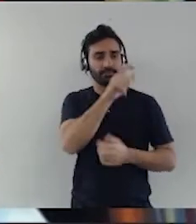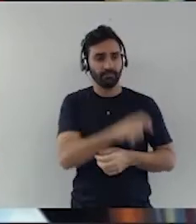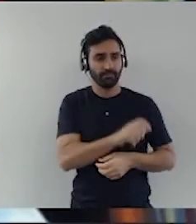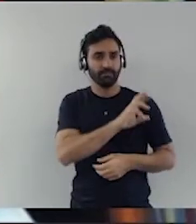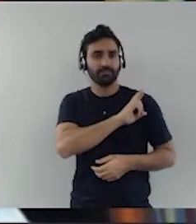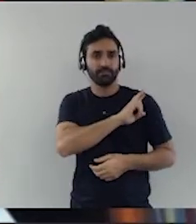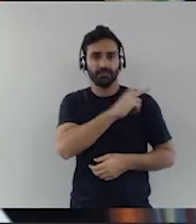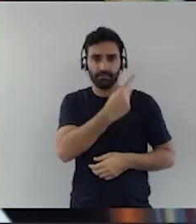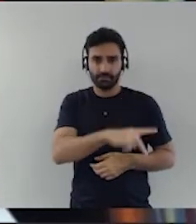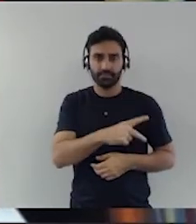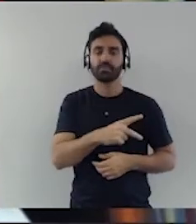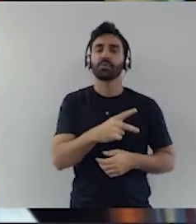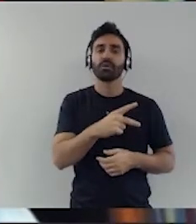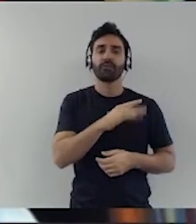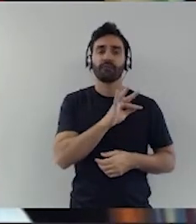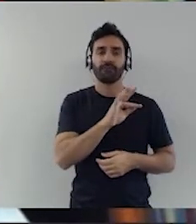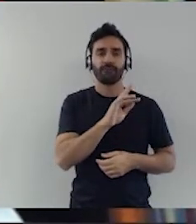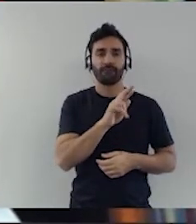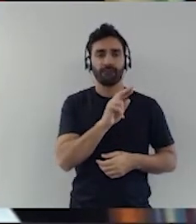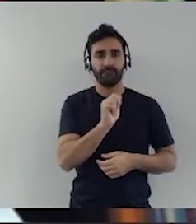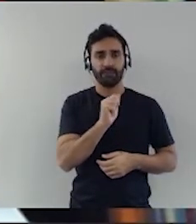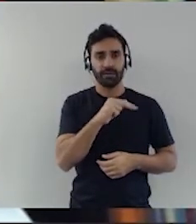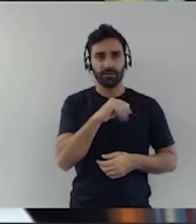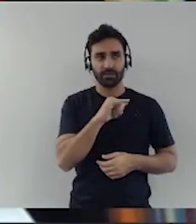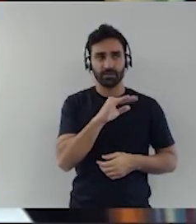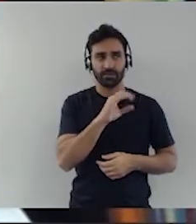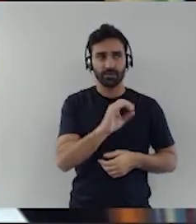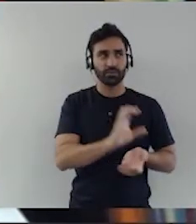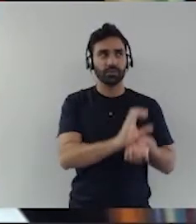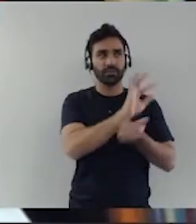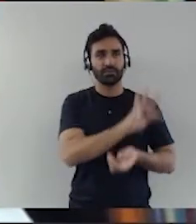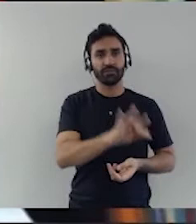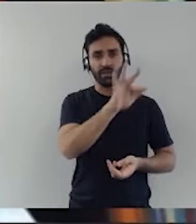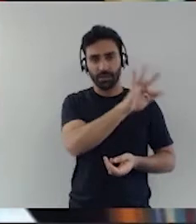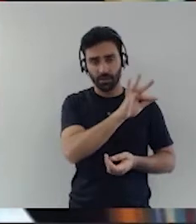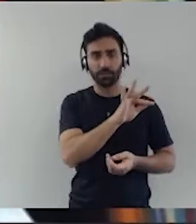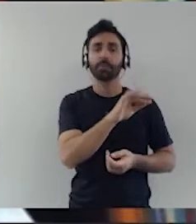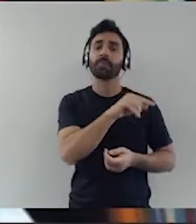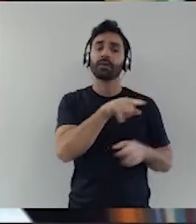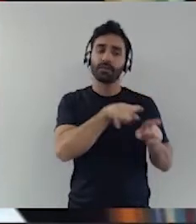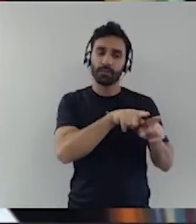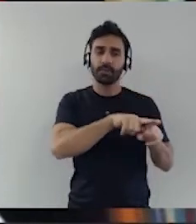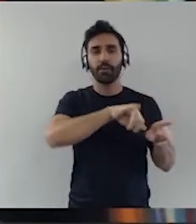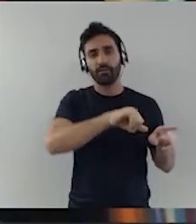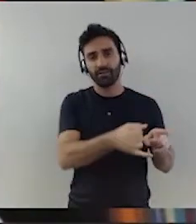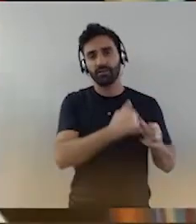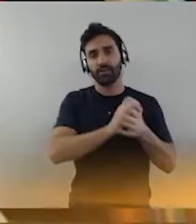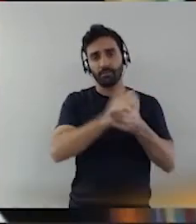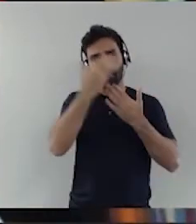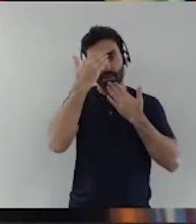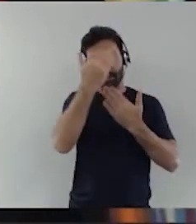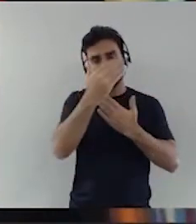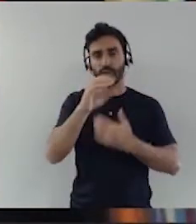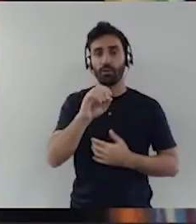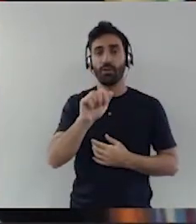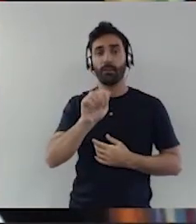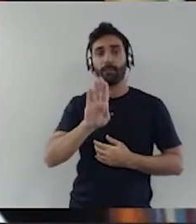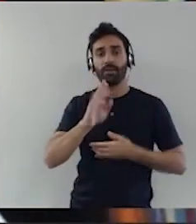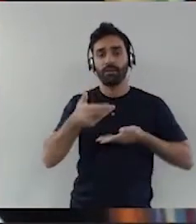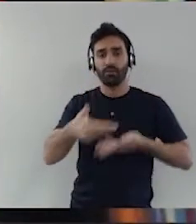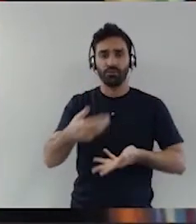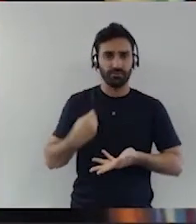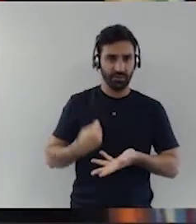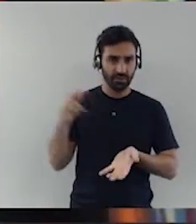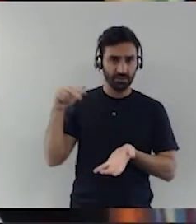presidente dessa sessão, doutor Francisco Canindé Maia, conselheiro federal. Em seu nome, quero agradecer à OAB a gentileza do